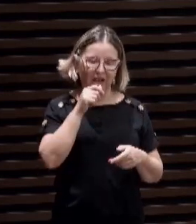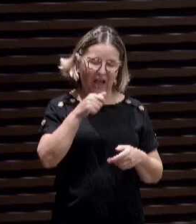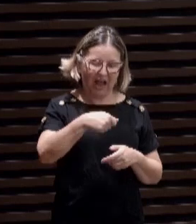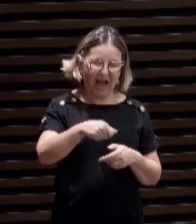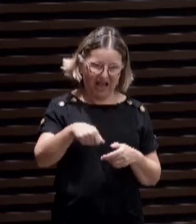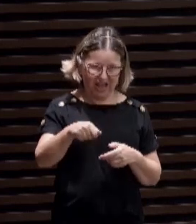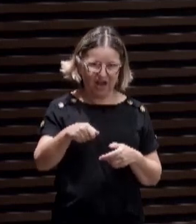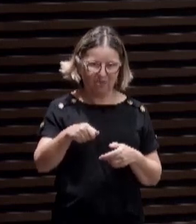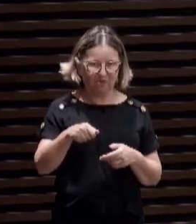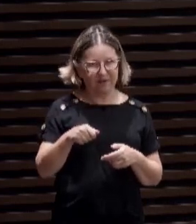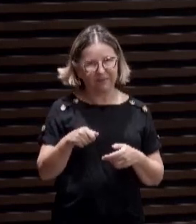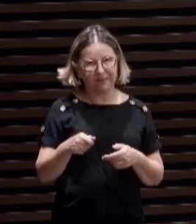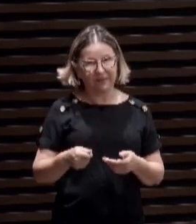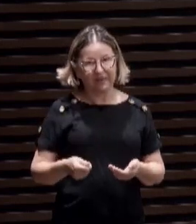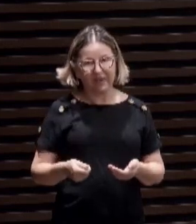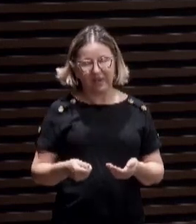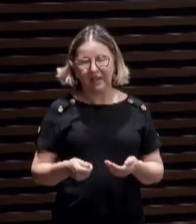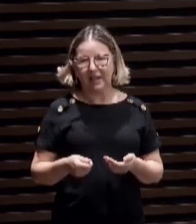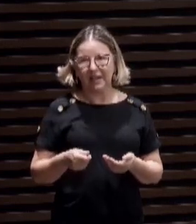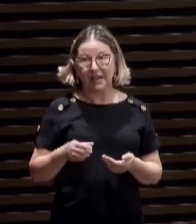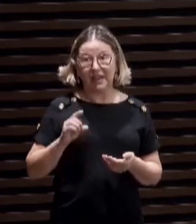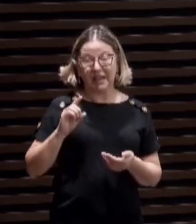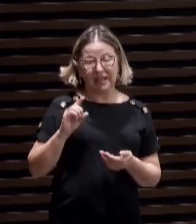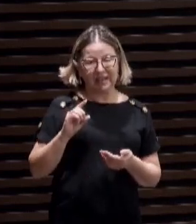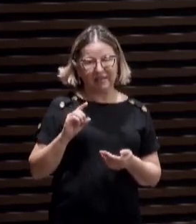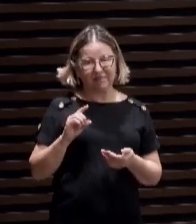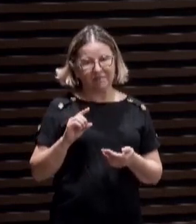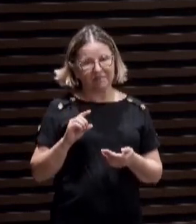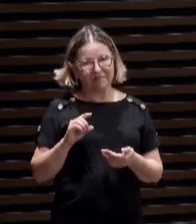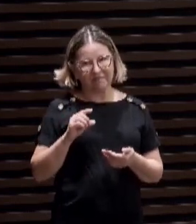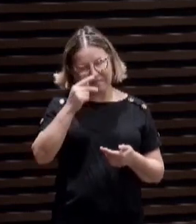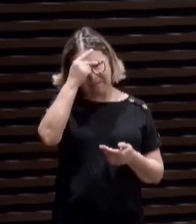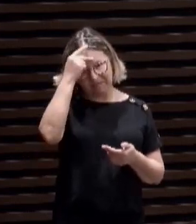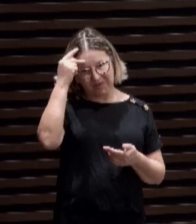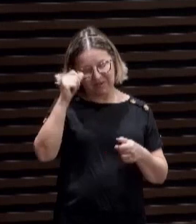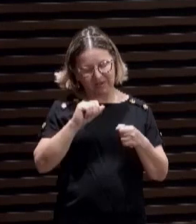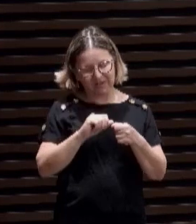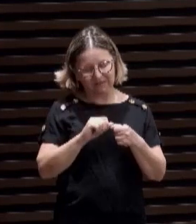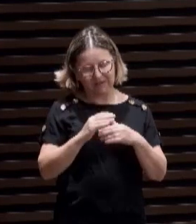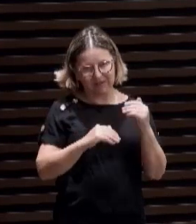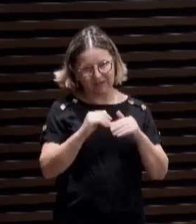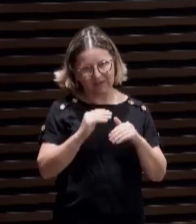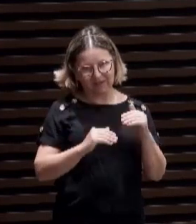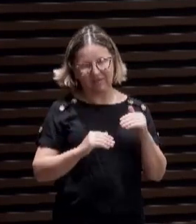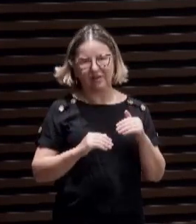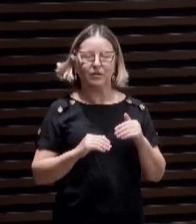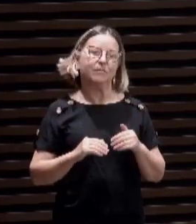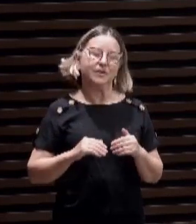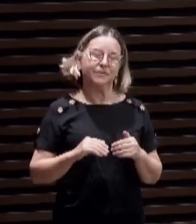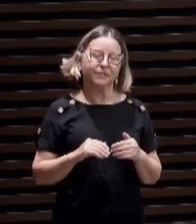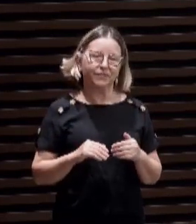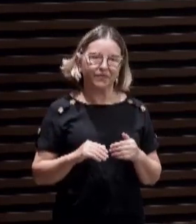um receberá o seu galardão, segundo o seu próprio trabalho. Porque de Deus somos cooperadores, lavoura